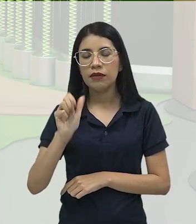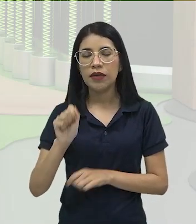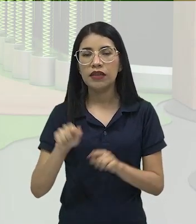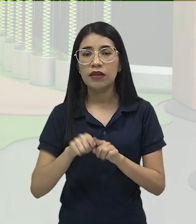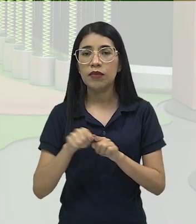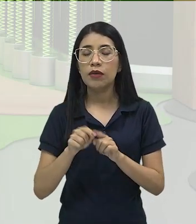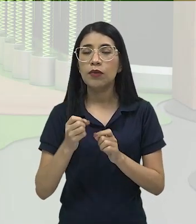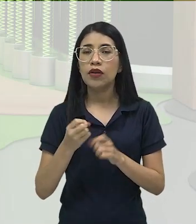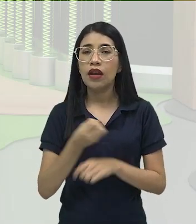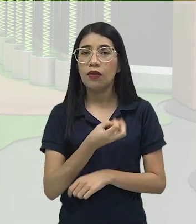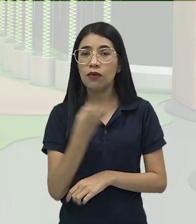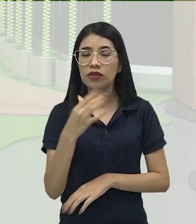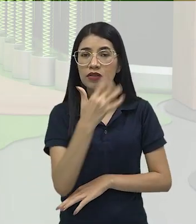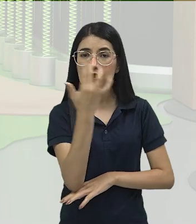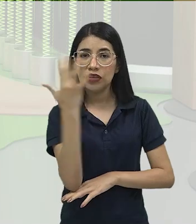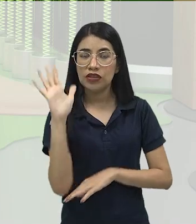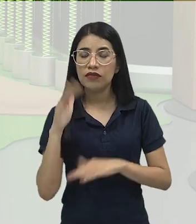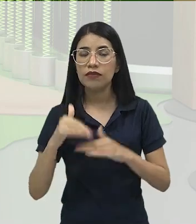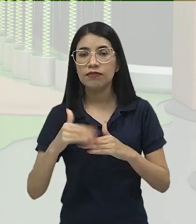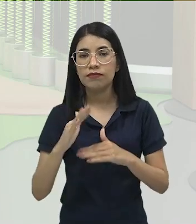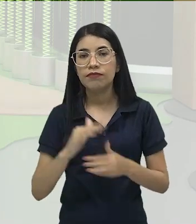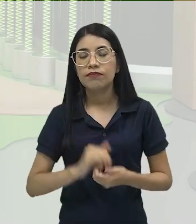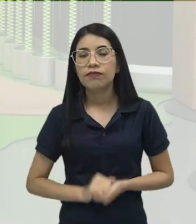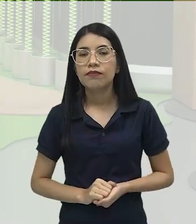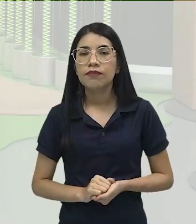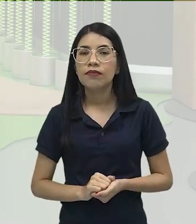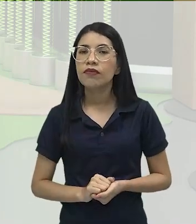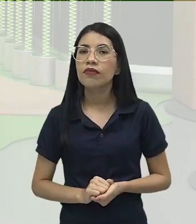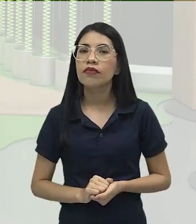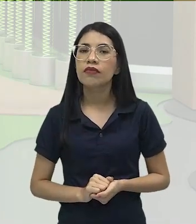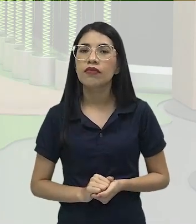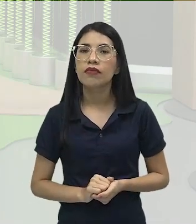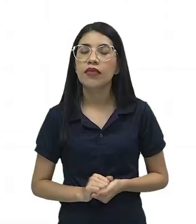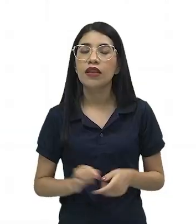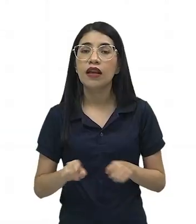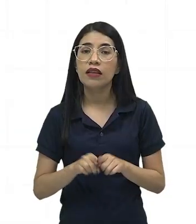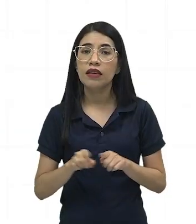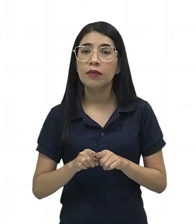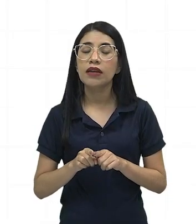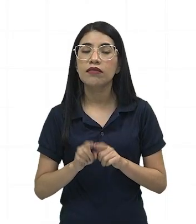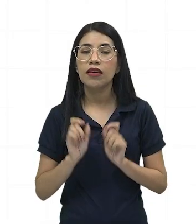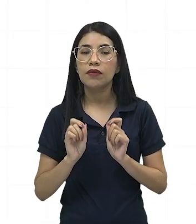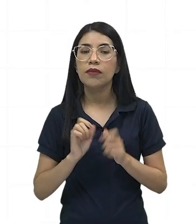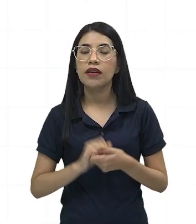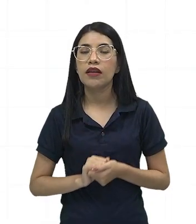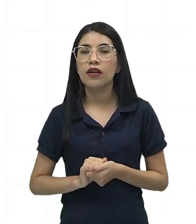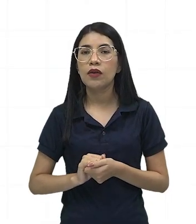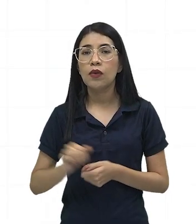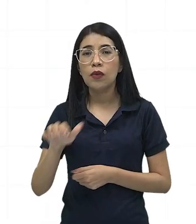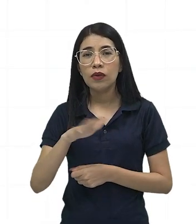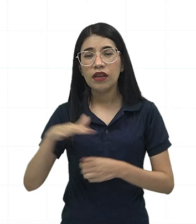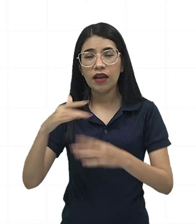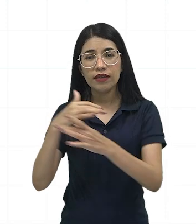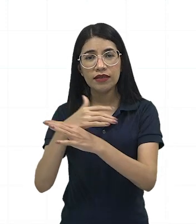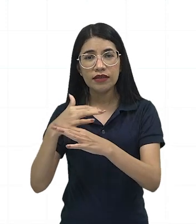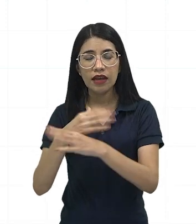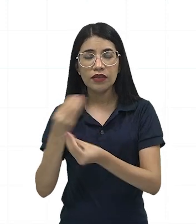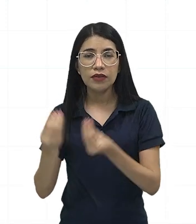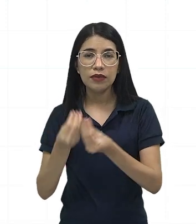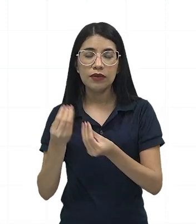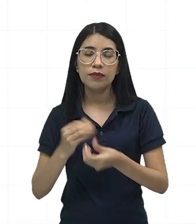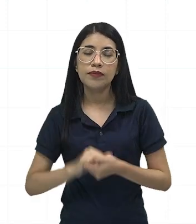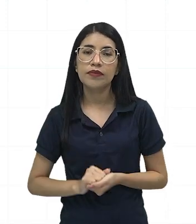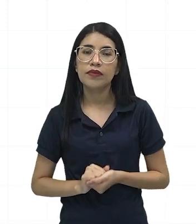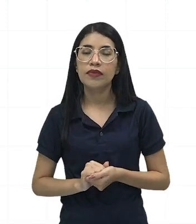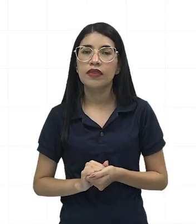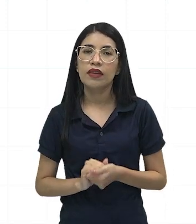das árvores ali, por exemplo, certo? Tem também o microclima urbano. O microclima urbano, ele é formado pela ação